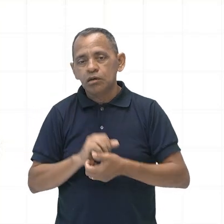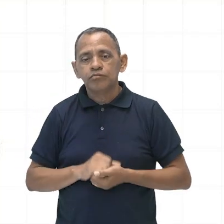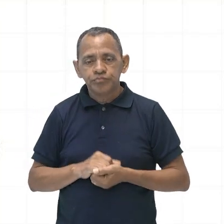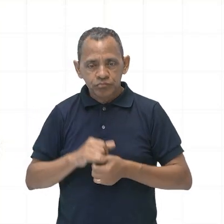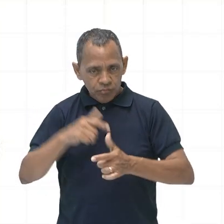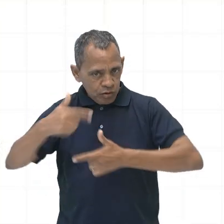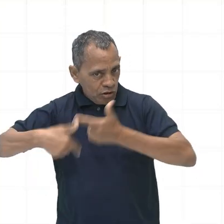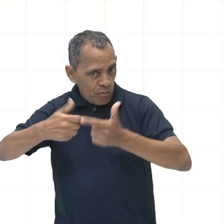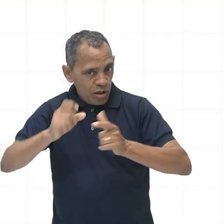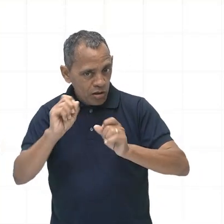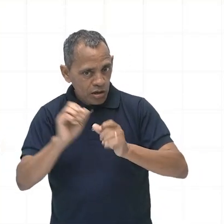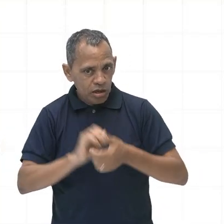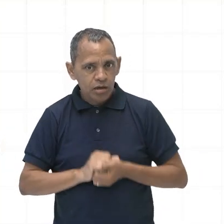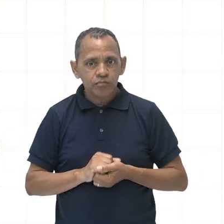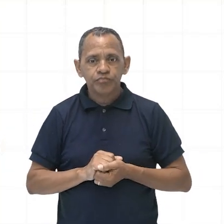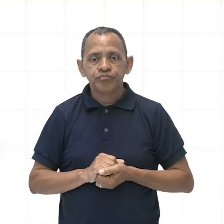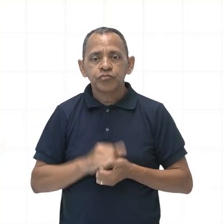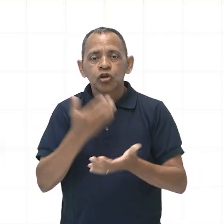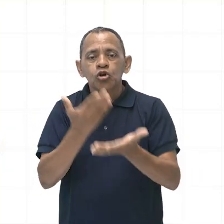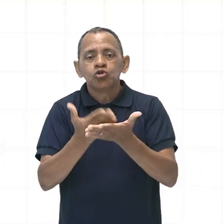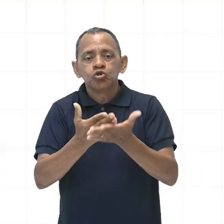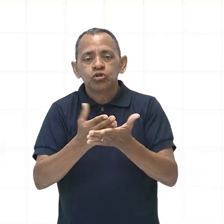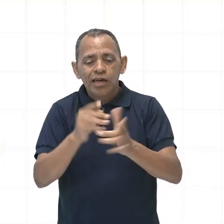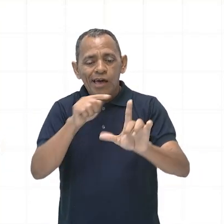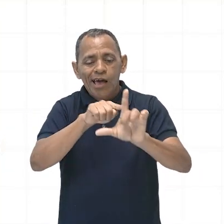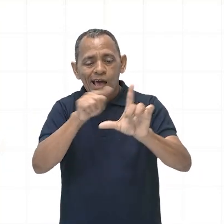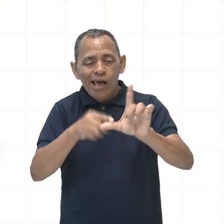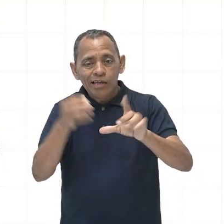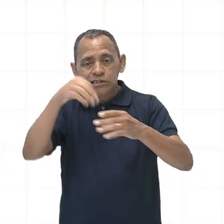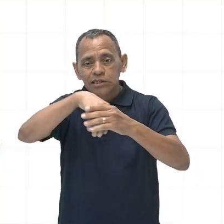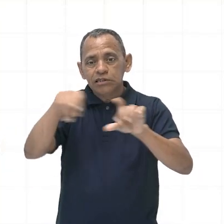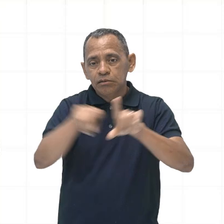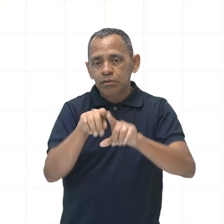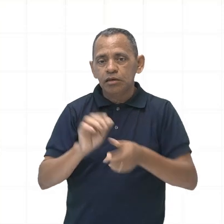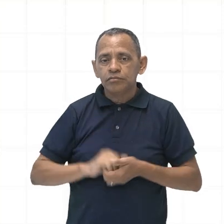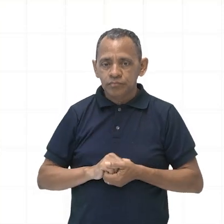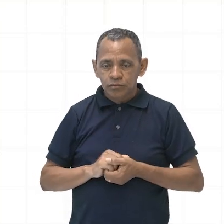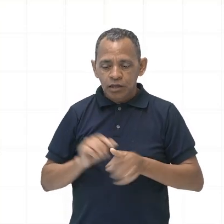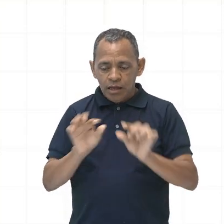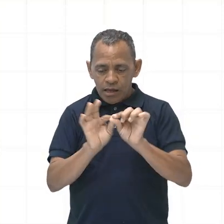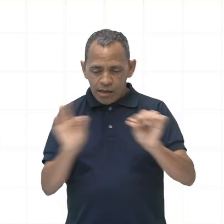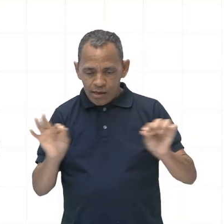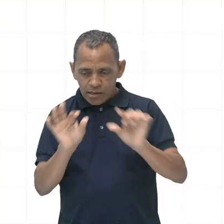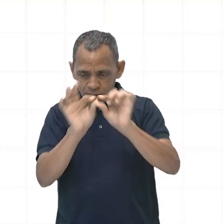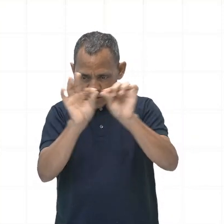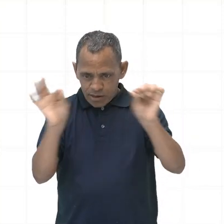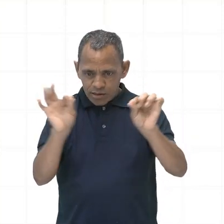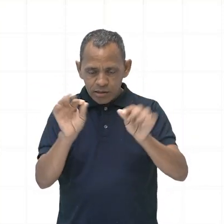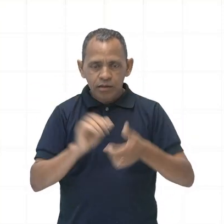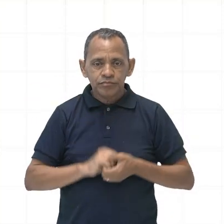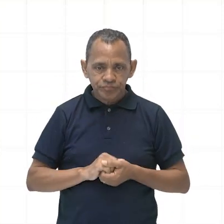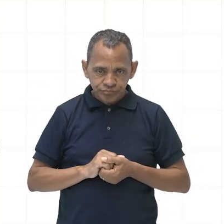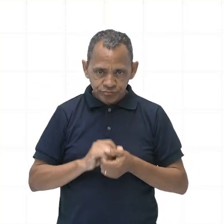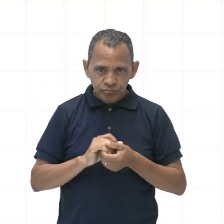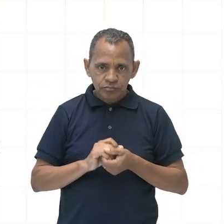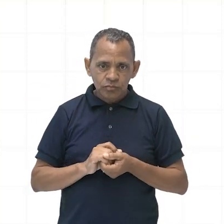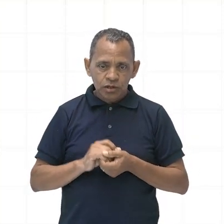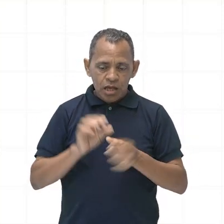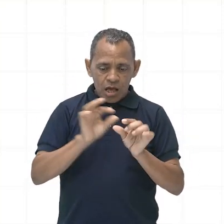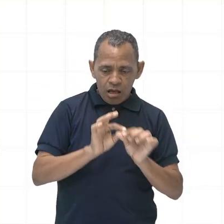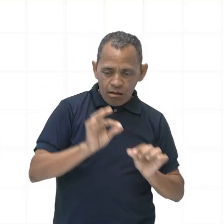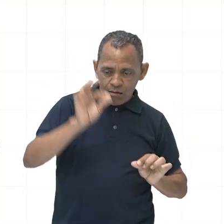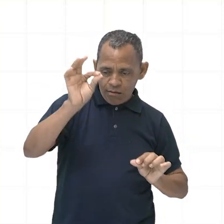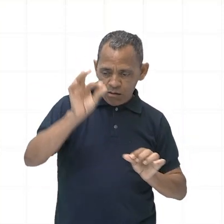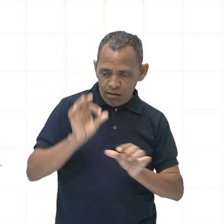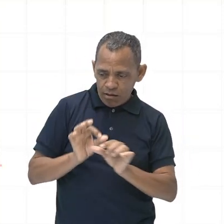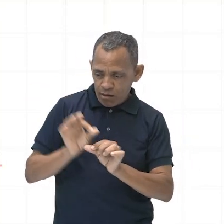Usando a ideia da reta transversal como referência, nós vamos ter os ângulos alternos internos e